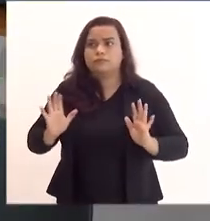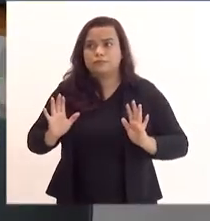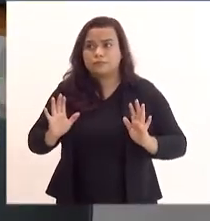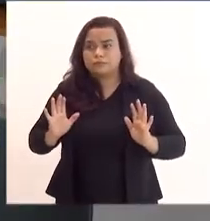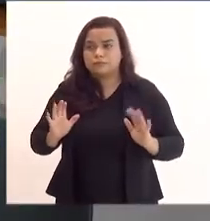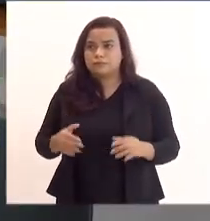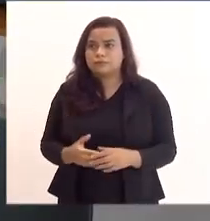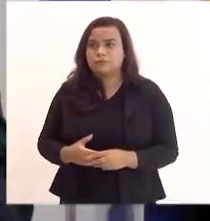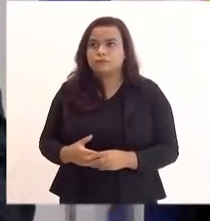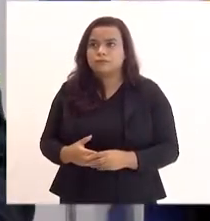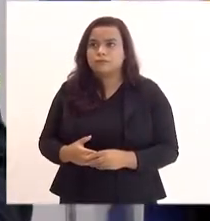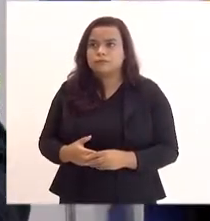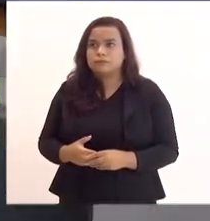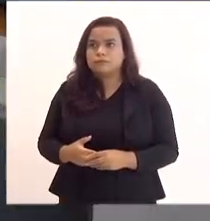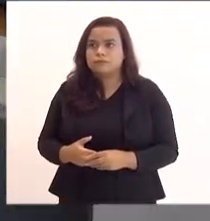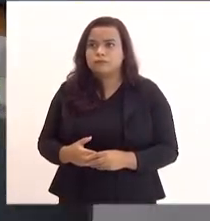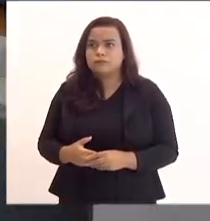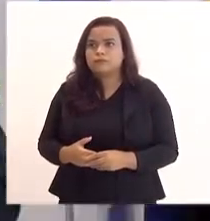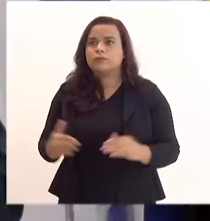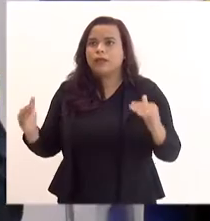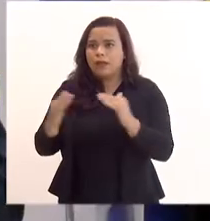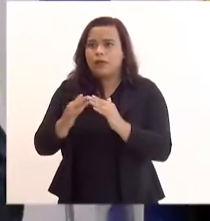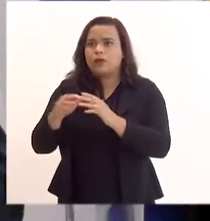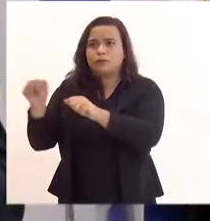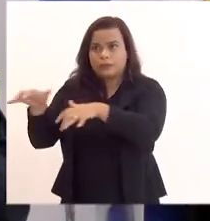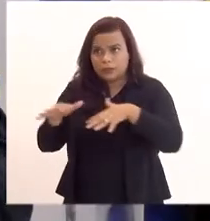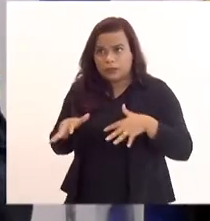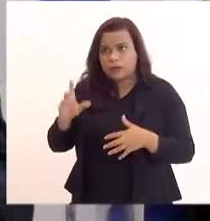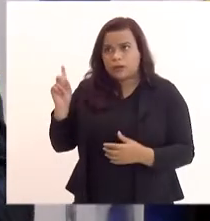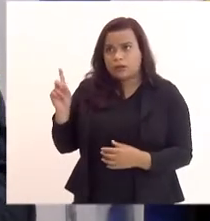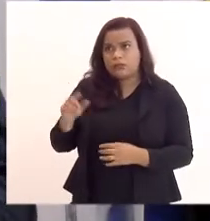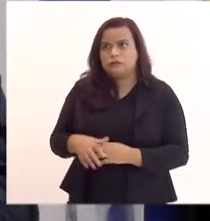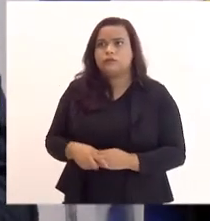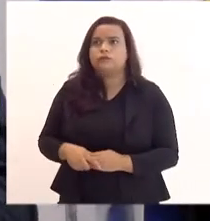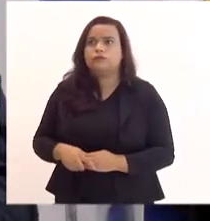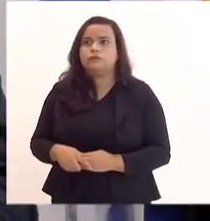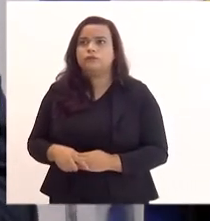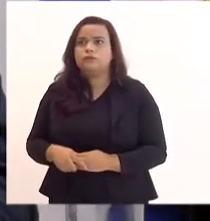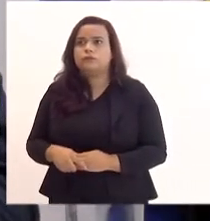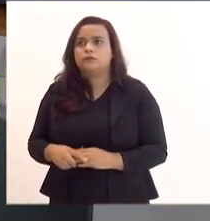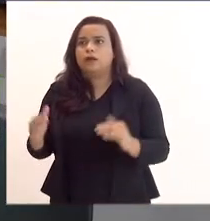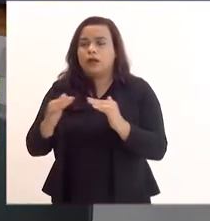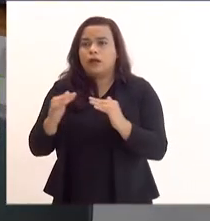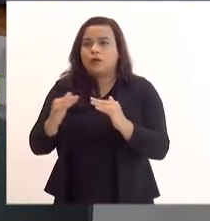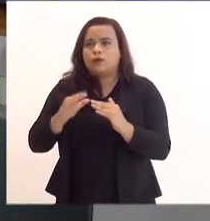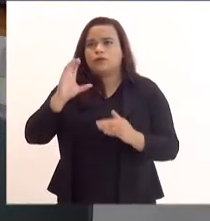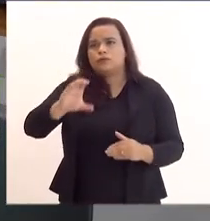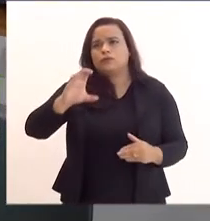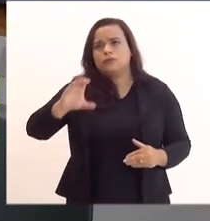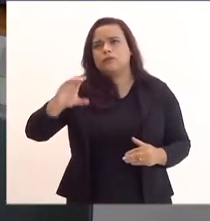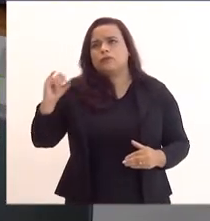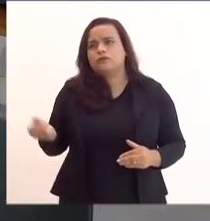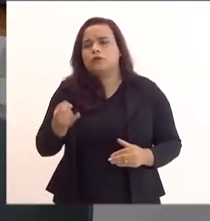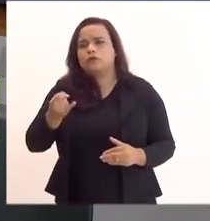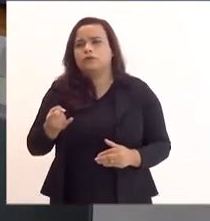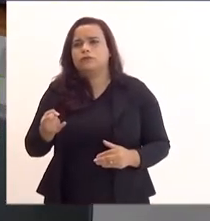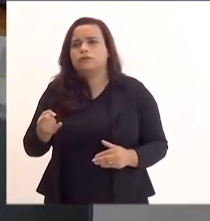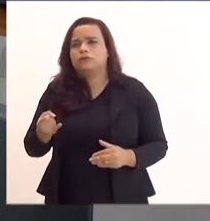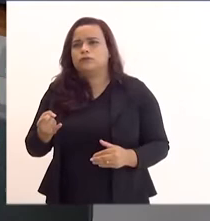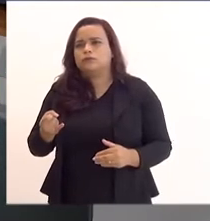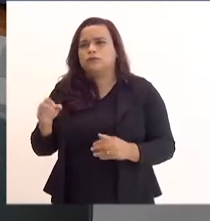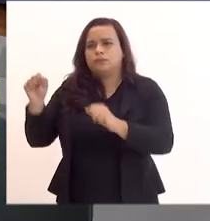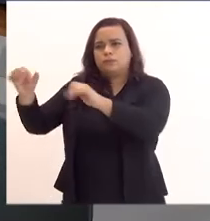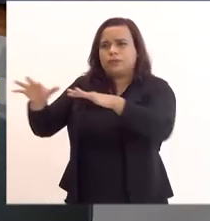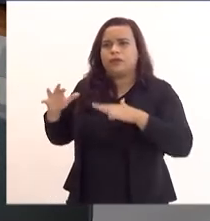que a gente está votando. Não. É um acordo de cavalheiros. Um acordo de plenário. Eu quero fazer um acordo de plenário. Um acordo de CCJ. De CCJ. Eu vou apresentar. Plenário não, que a gente não